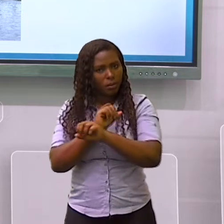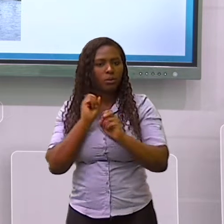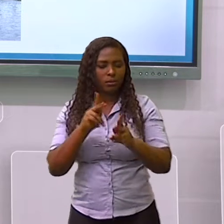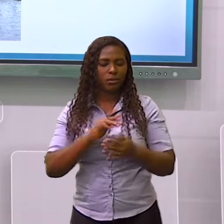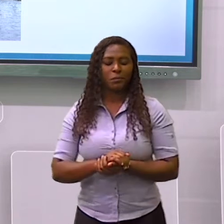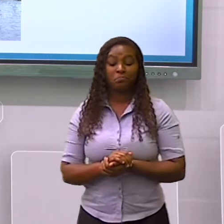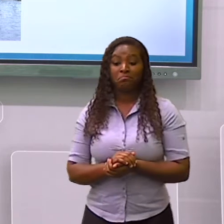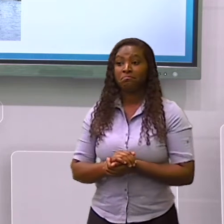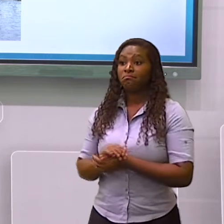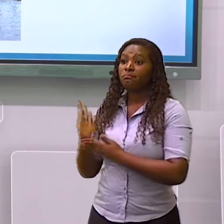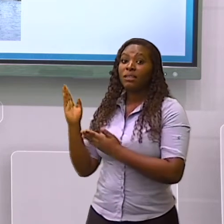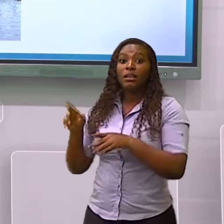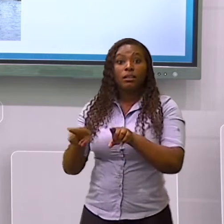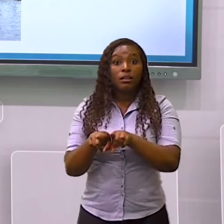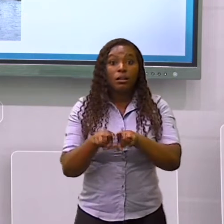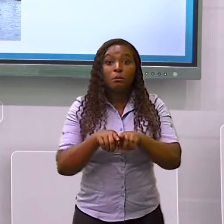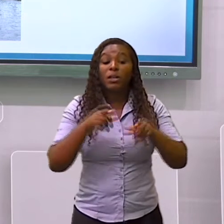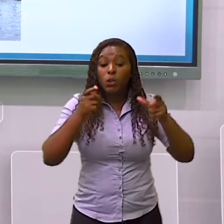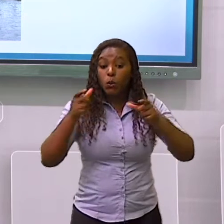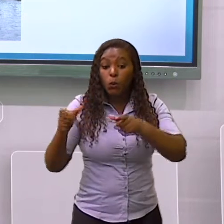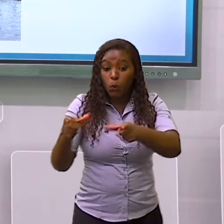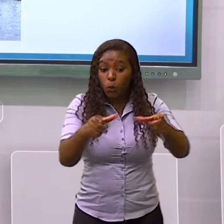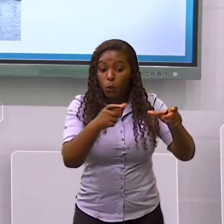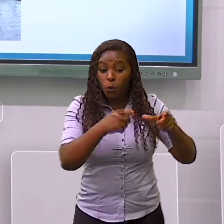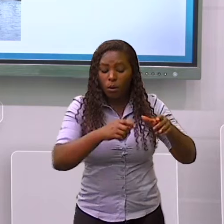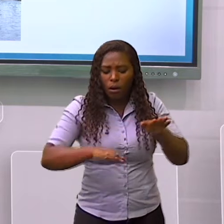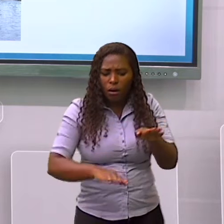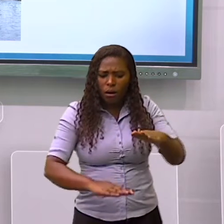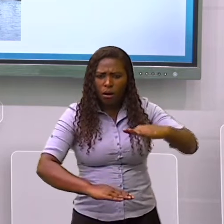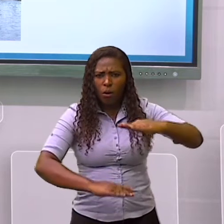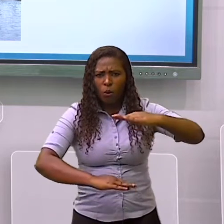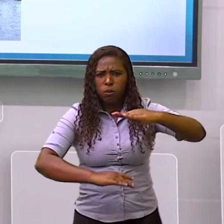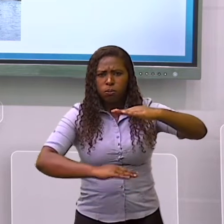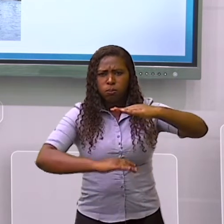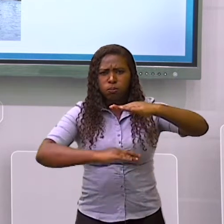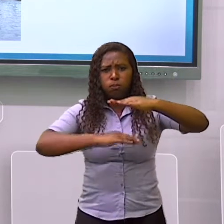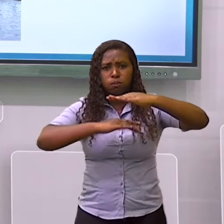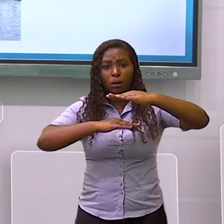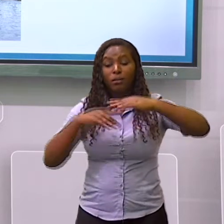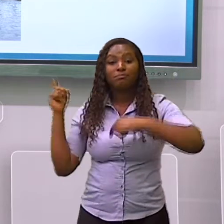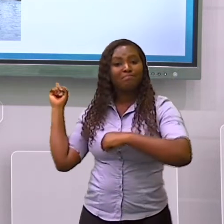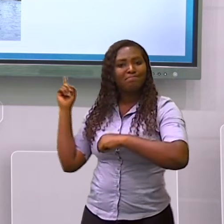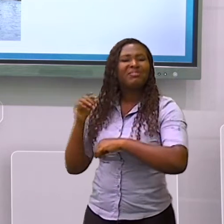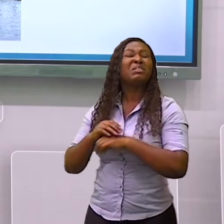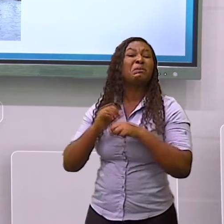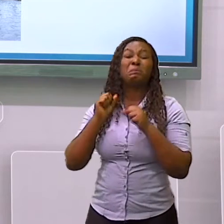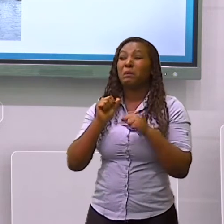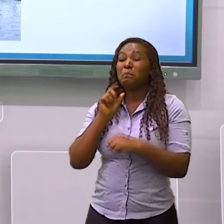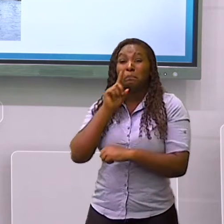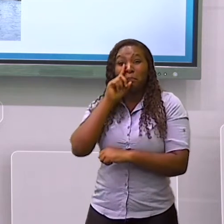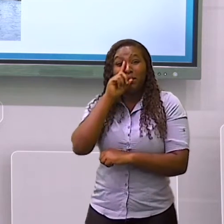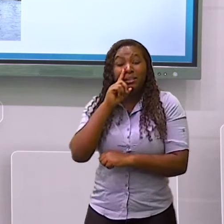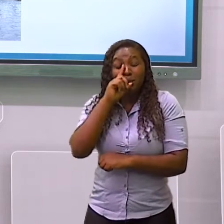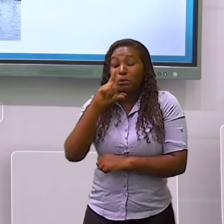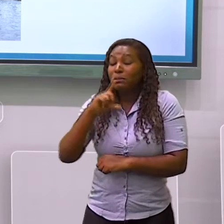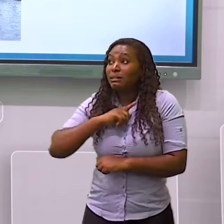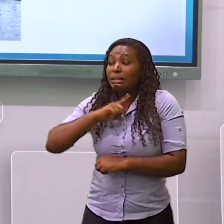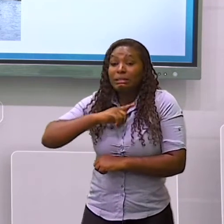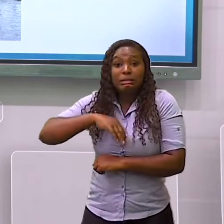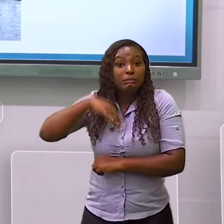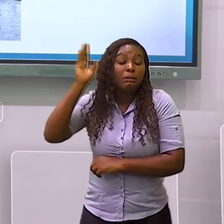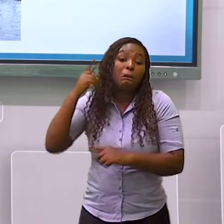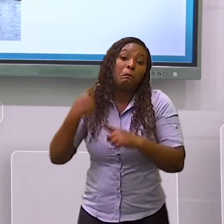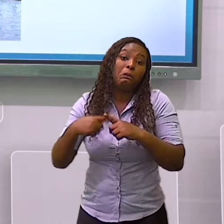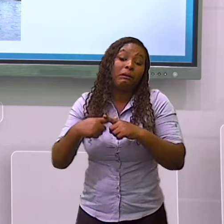bastante perigosos, mesmo que você conheça a via. Um buraco pode ter se formado ali devido à chuva